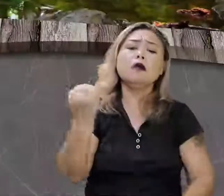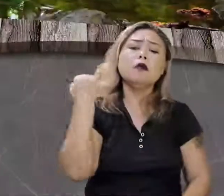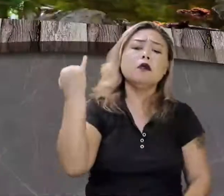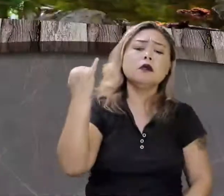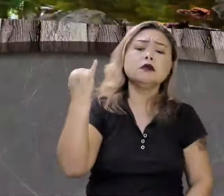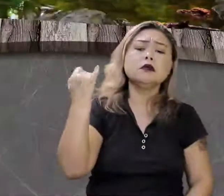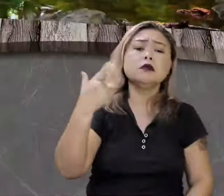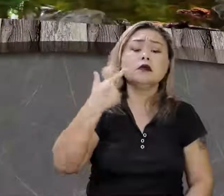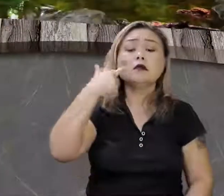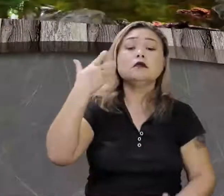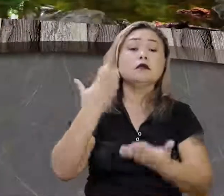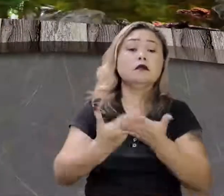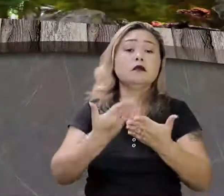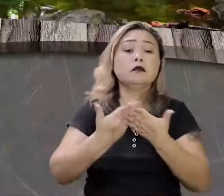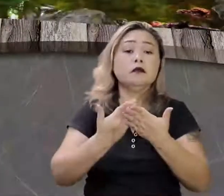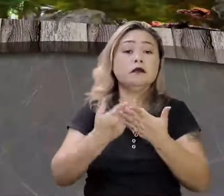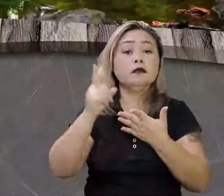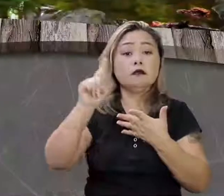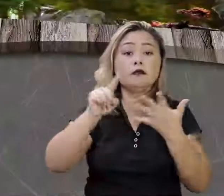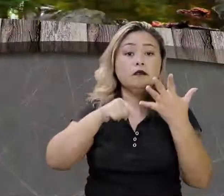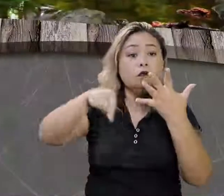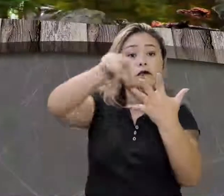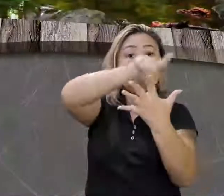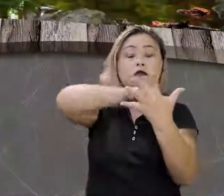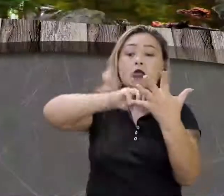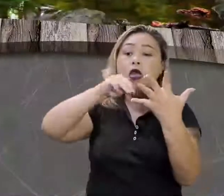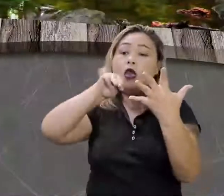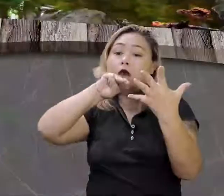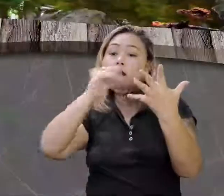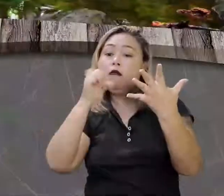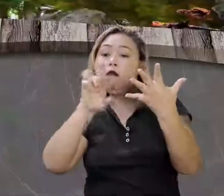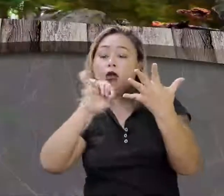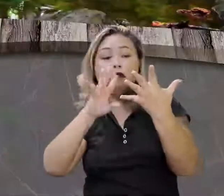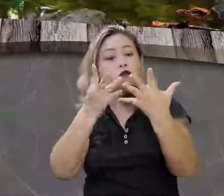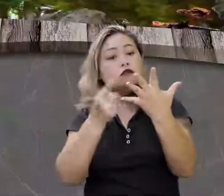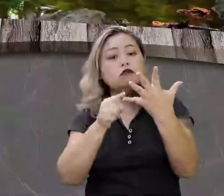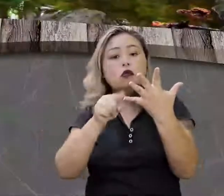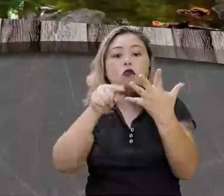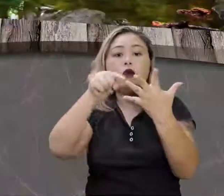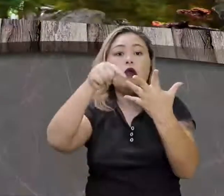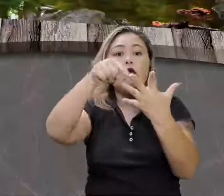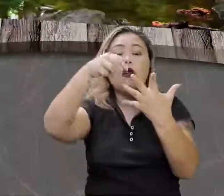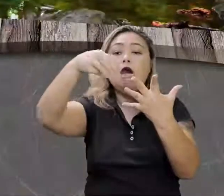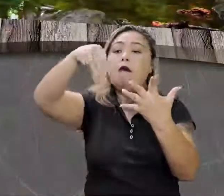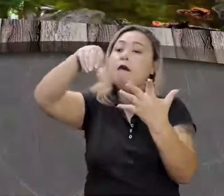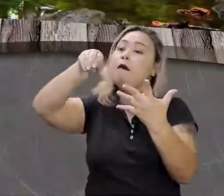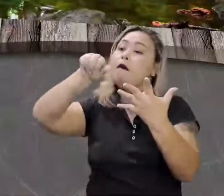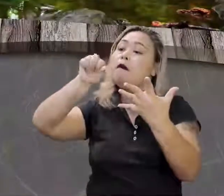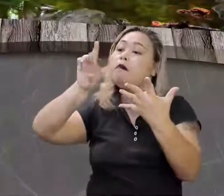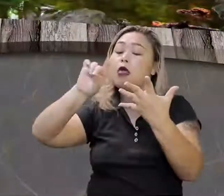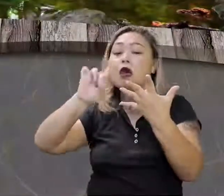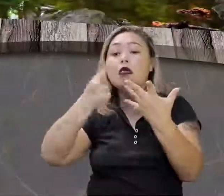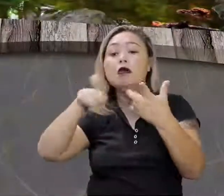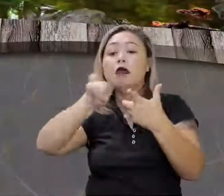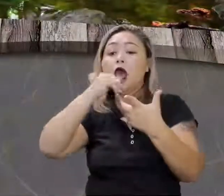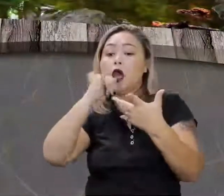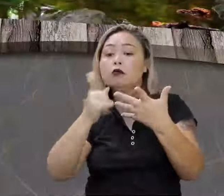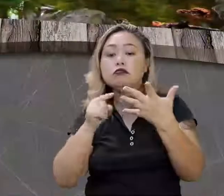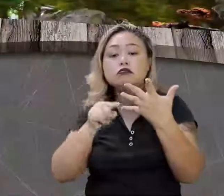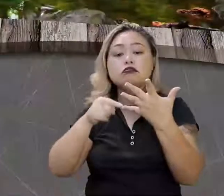importante que a gente está estudando? Porque vai ter um ciclo de matéria, essa matéria vai estar sendo passada de um indivíduo para o outro e, principalmente, a